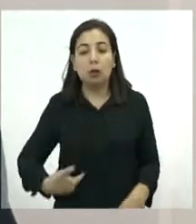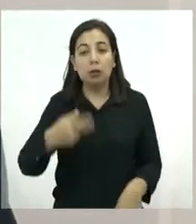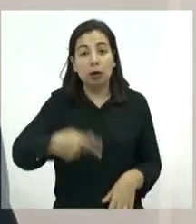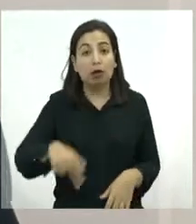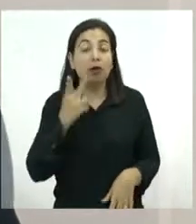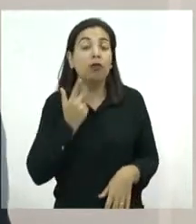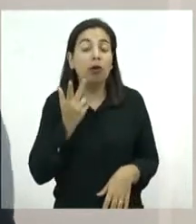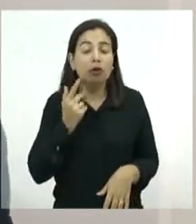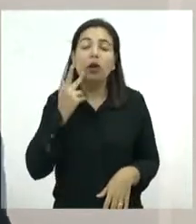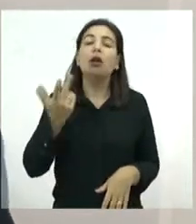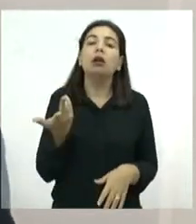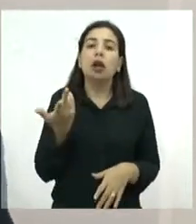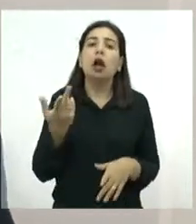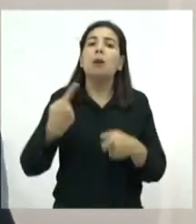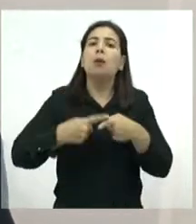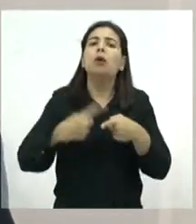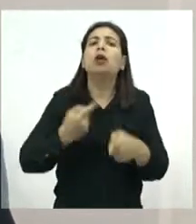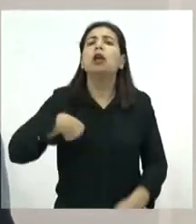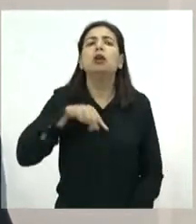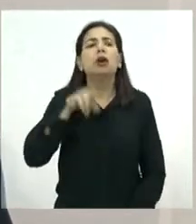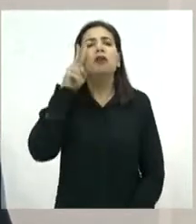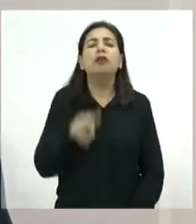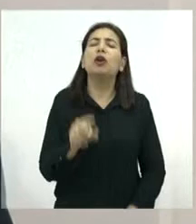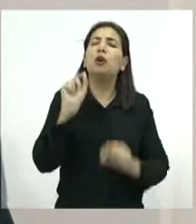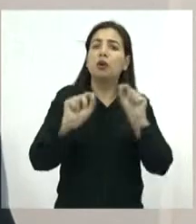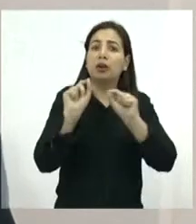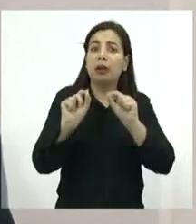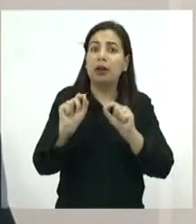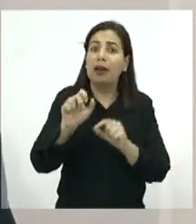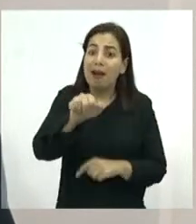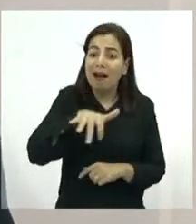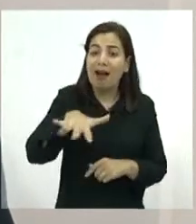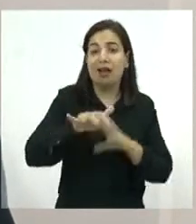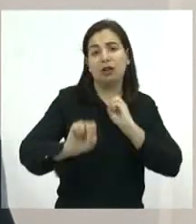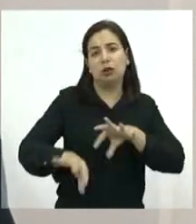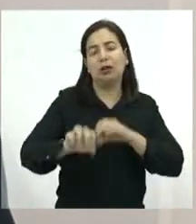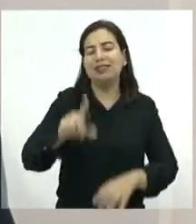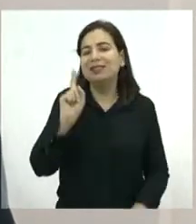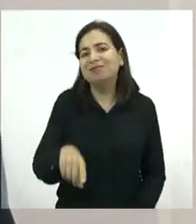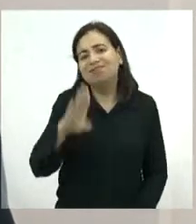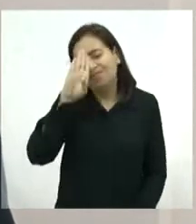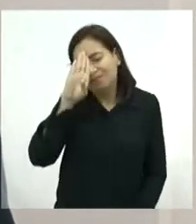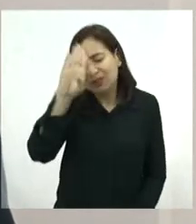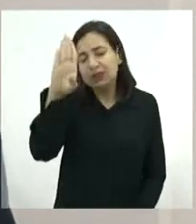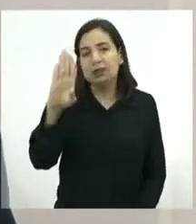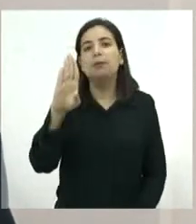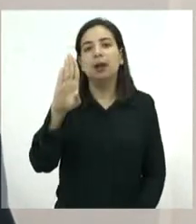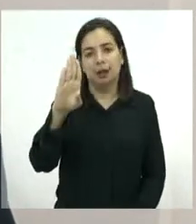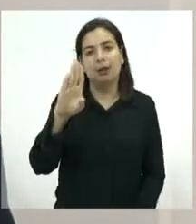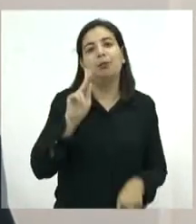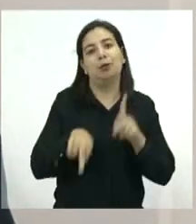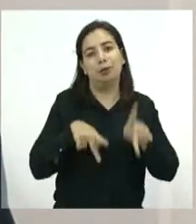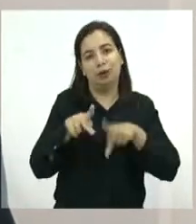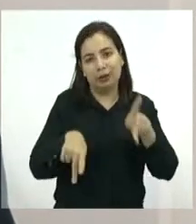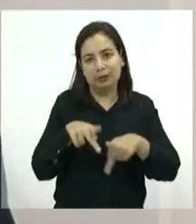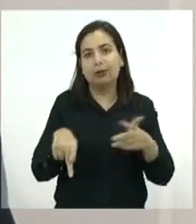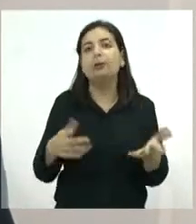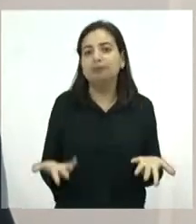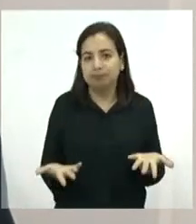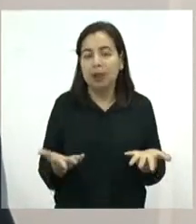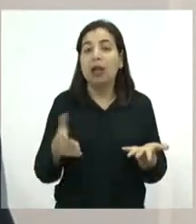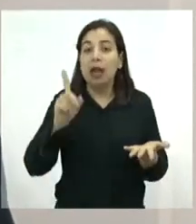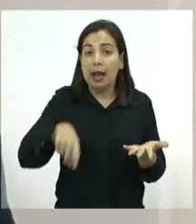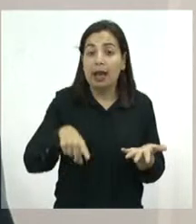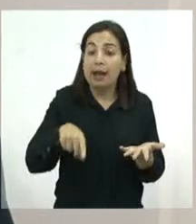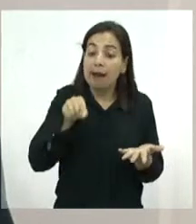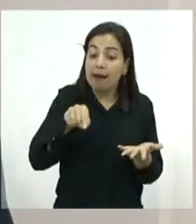Nós julgamos, Paulo, que a educação é a redenção do nosso povo. É aí que, através da educação, que nós conseguimos